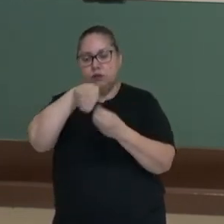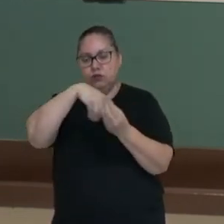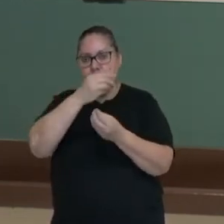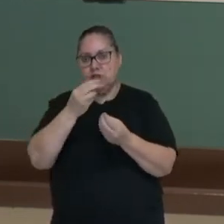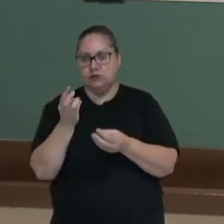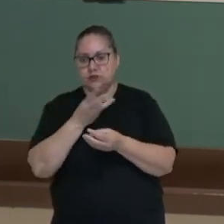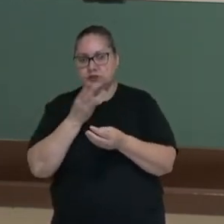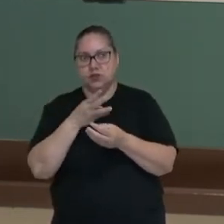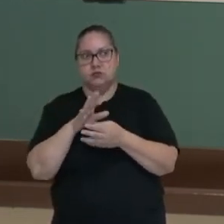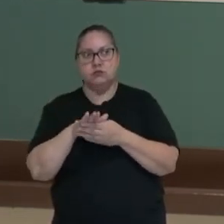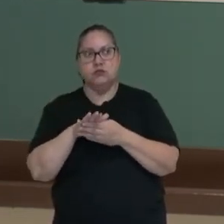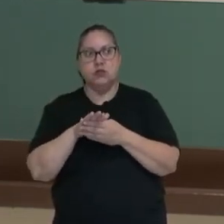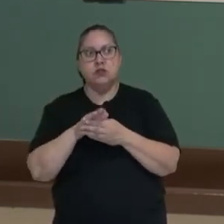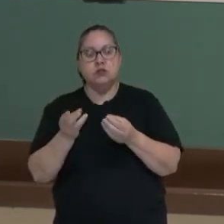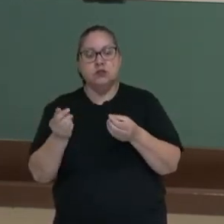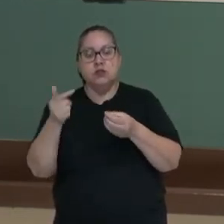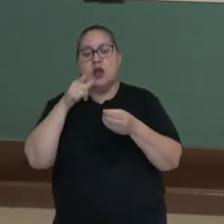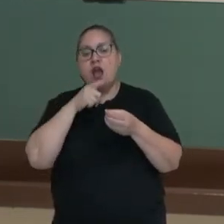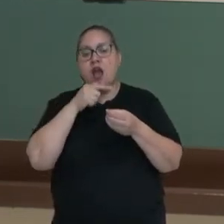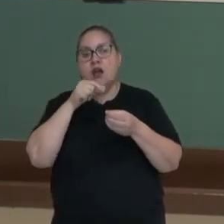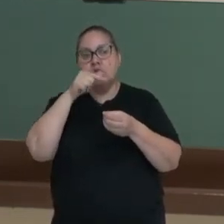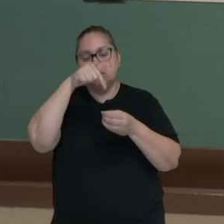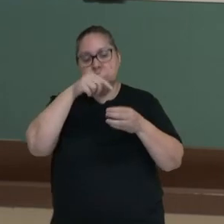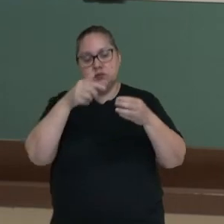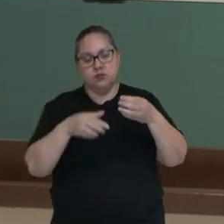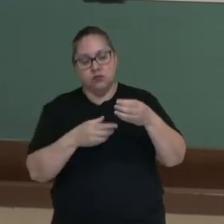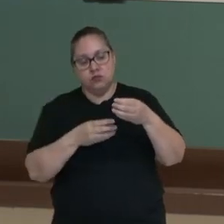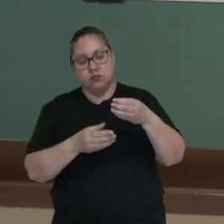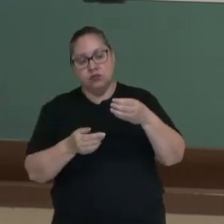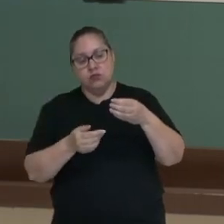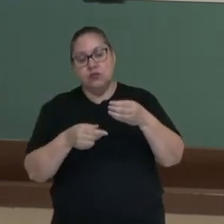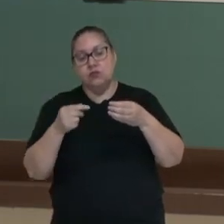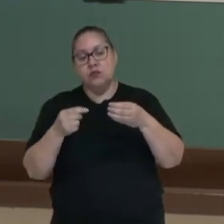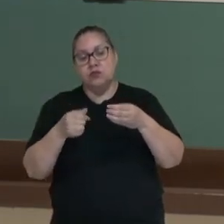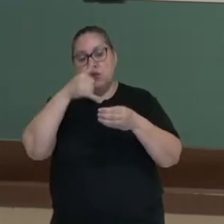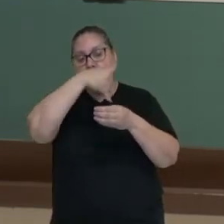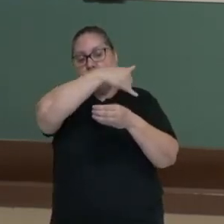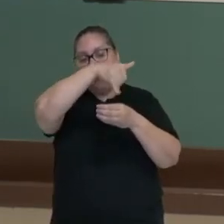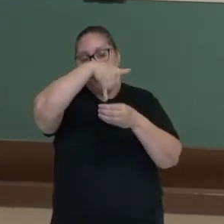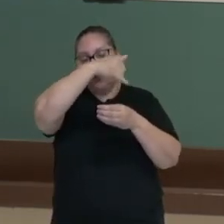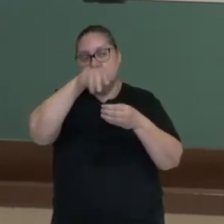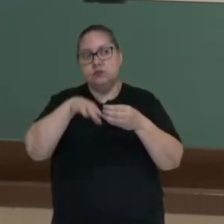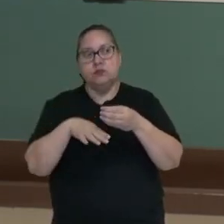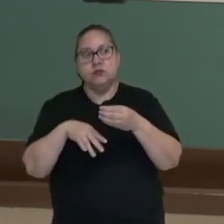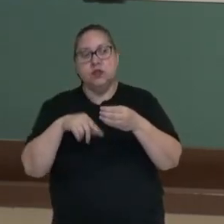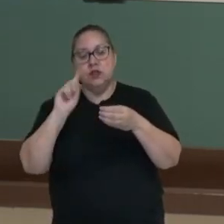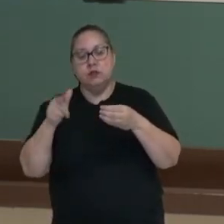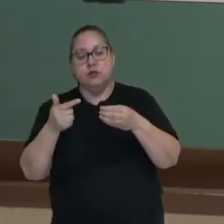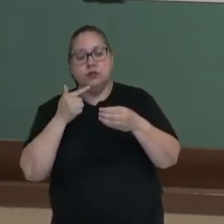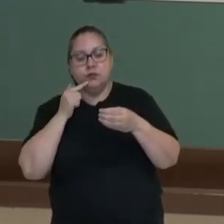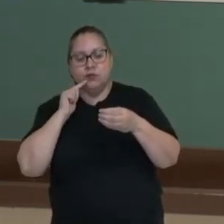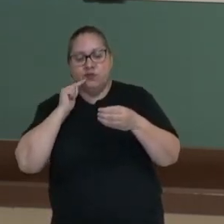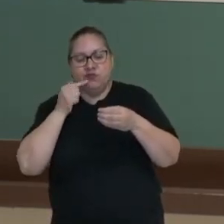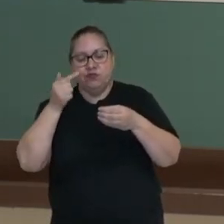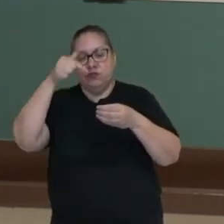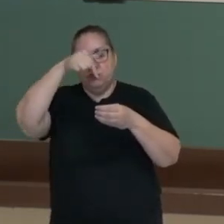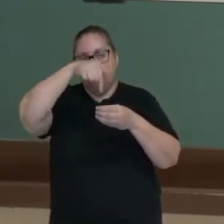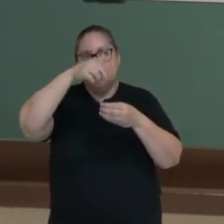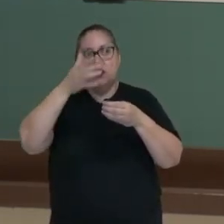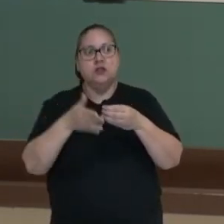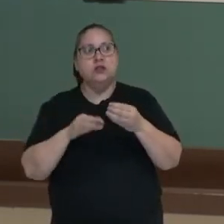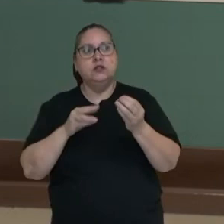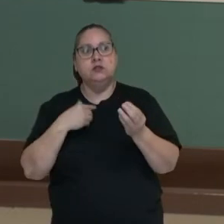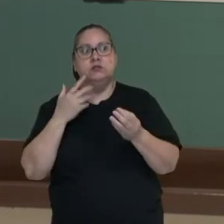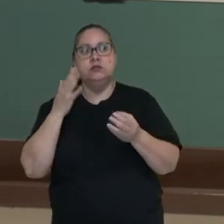esses elementos. Adicione um pouco de água no copo, adicione um pouco de óleo de cozinha, depois você vai adicionar o vinagre. E